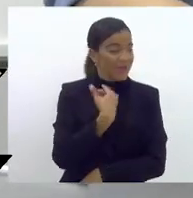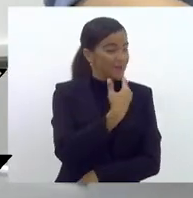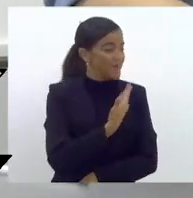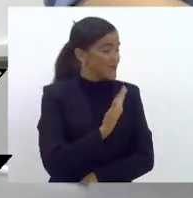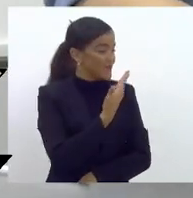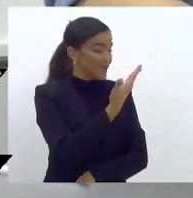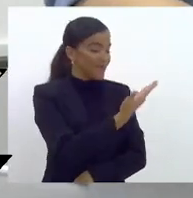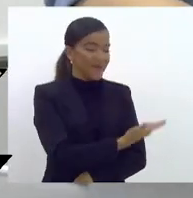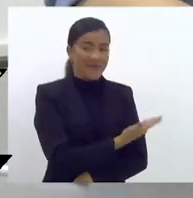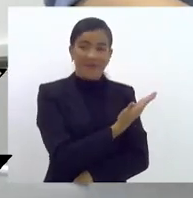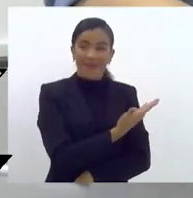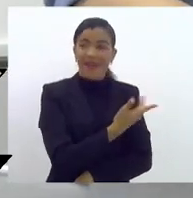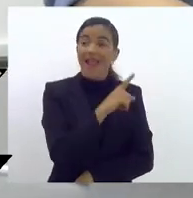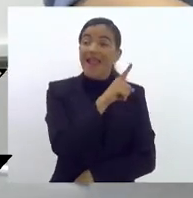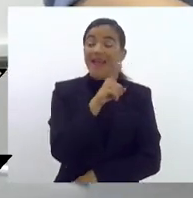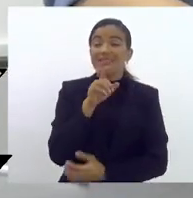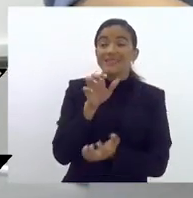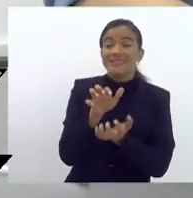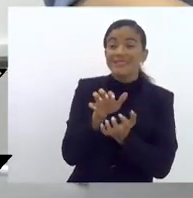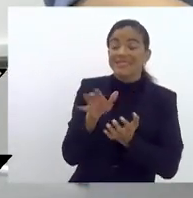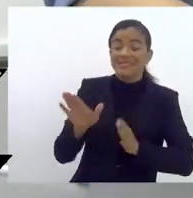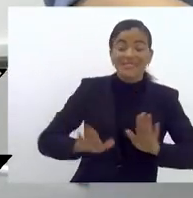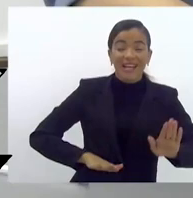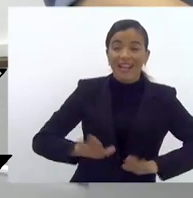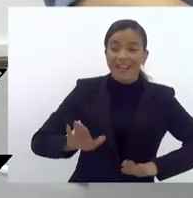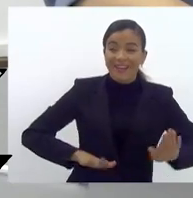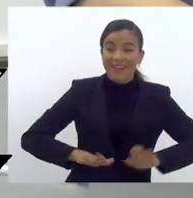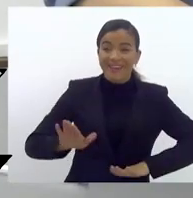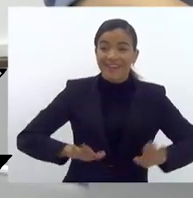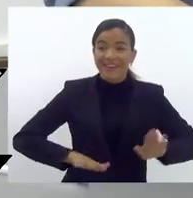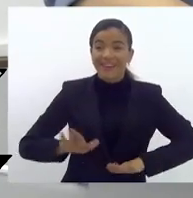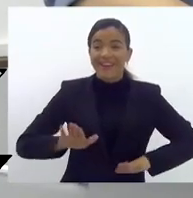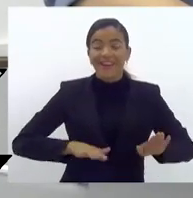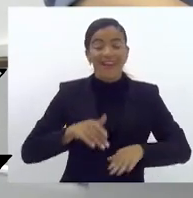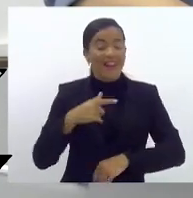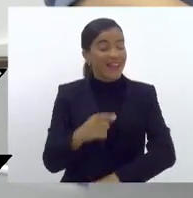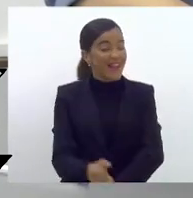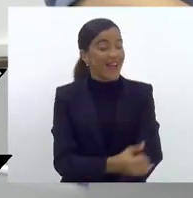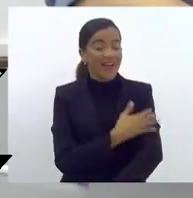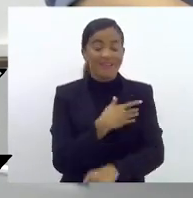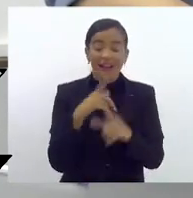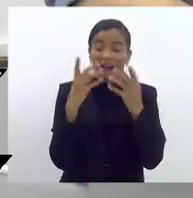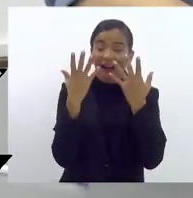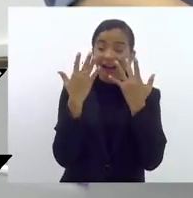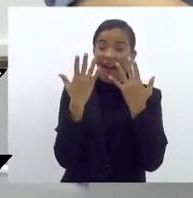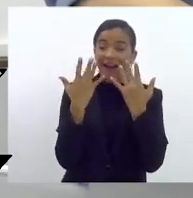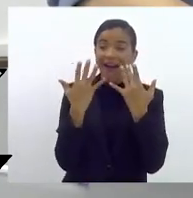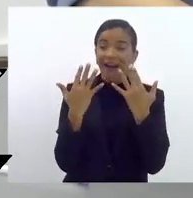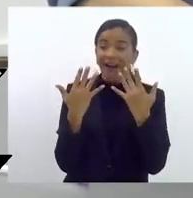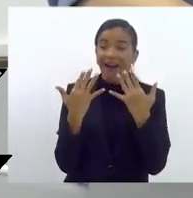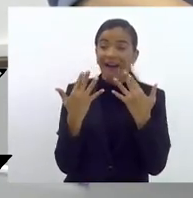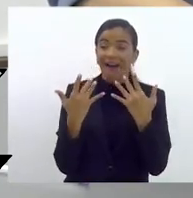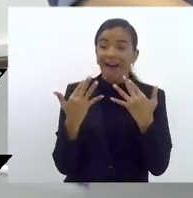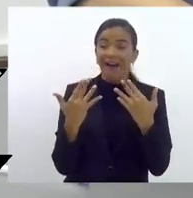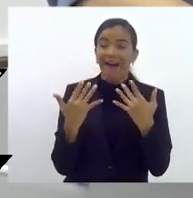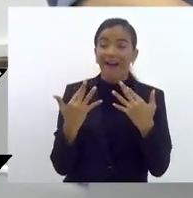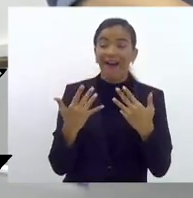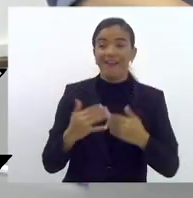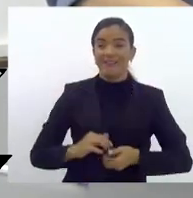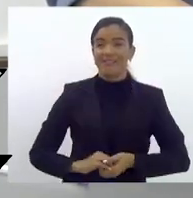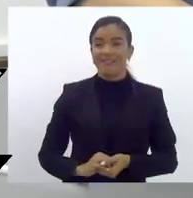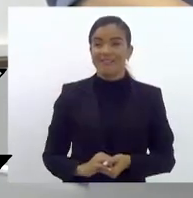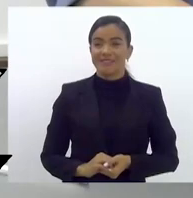em defesa de um parque lá em Jacarepaguá e ele ficou emocionado ao lembrar essa foto que tem alguns aninhos alguns